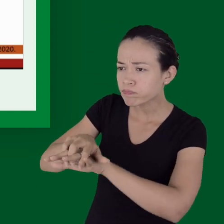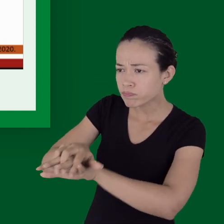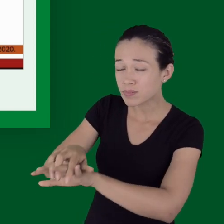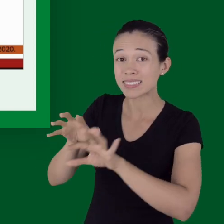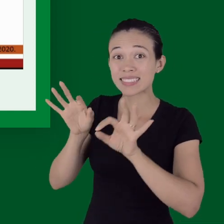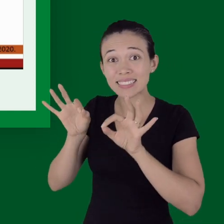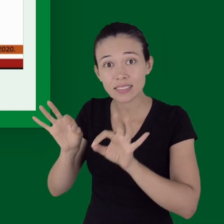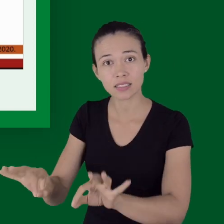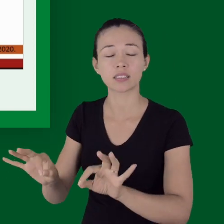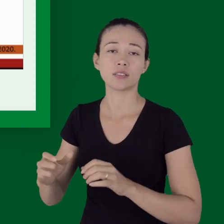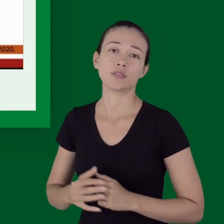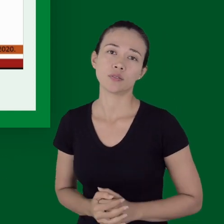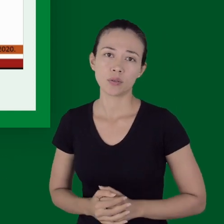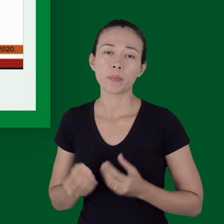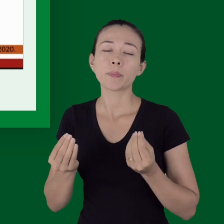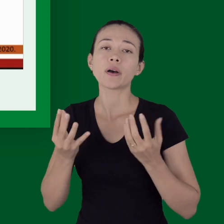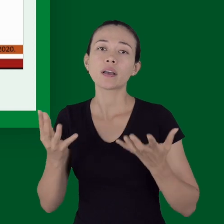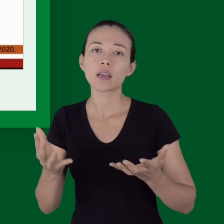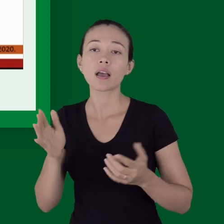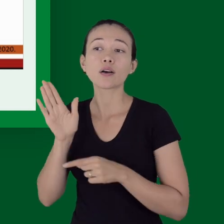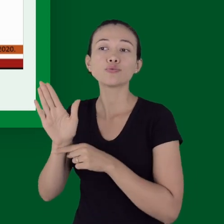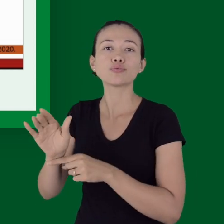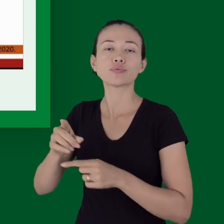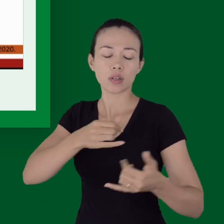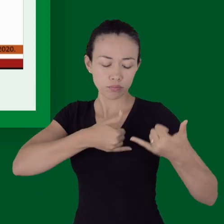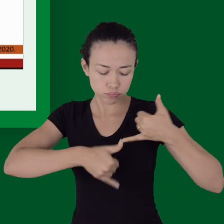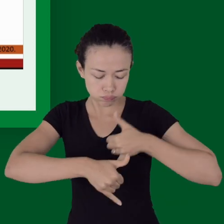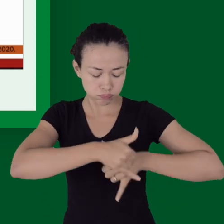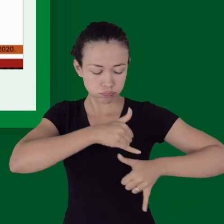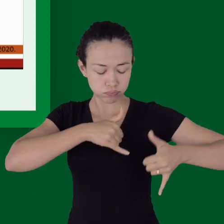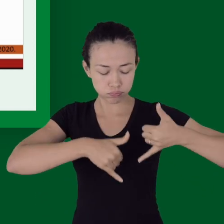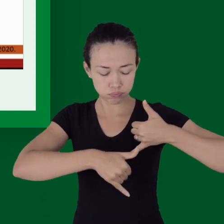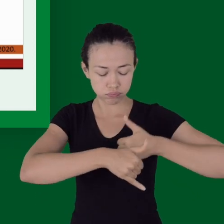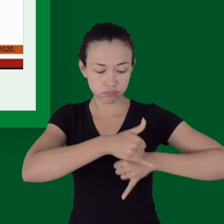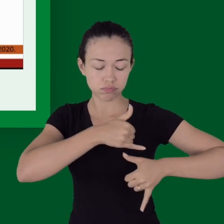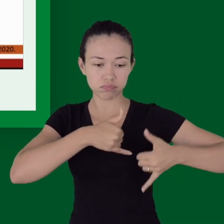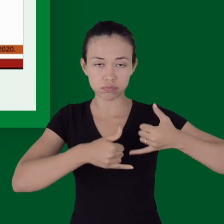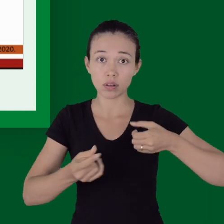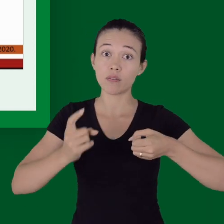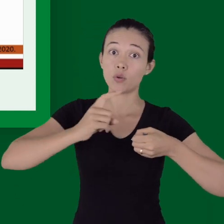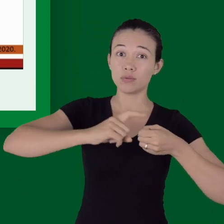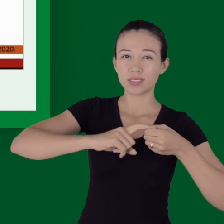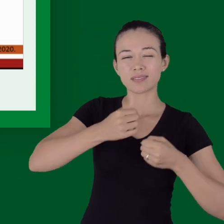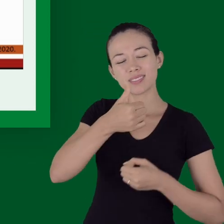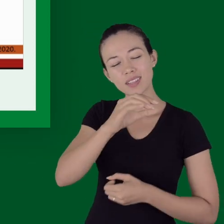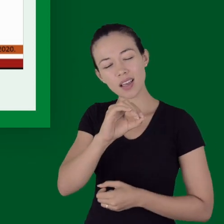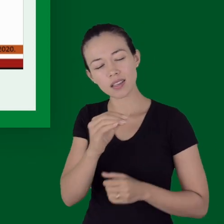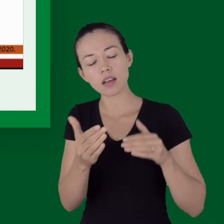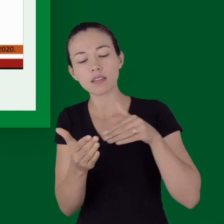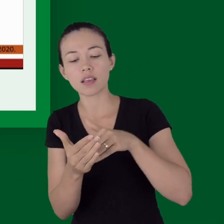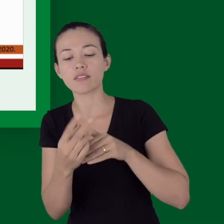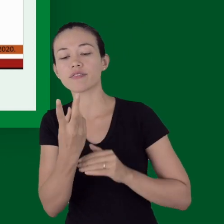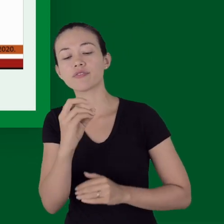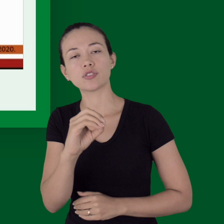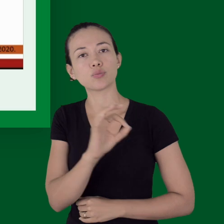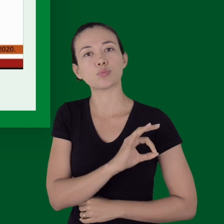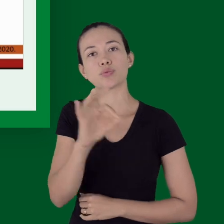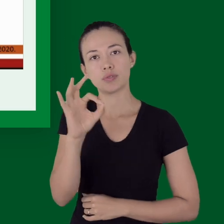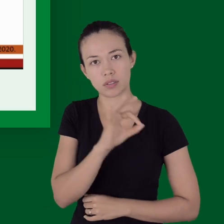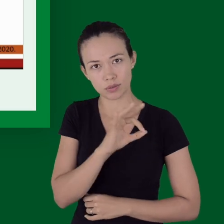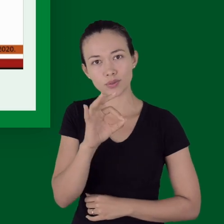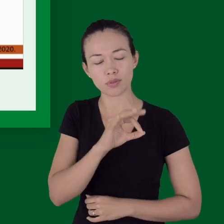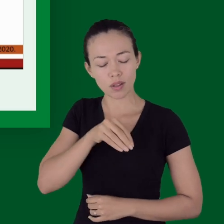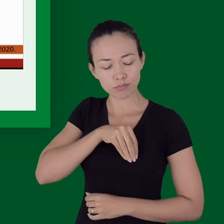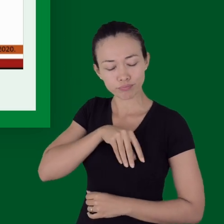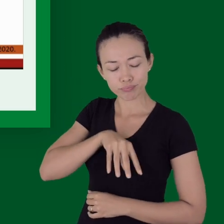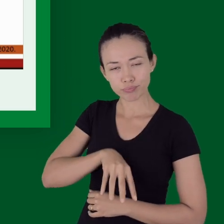ela restabelece o ATP, porque ela vai dar aquele 10 a 20% de fluxo coronário e vai restabelecer, de certa forma, o